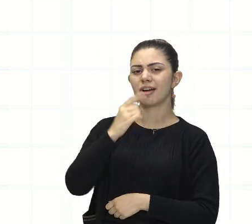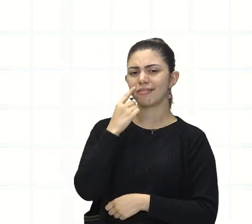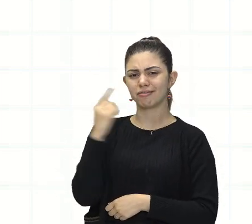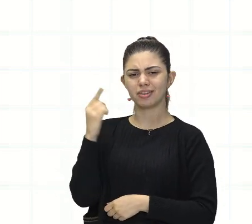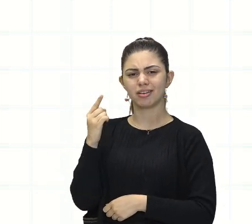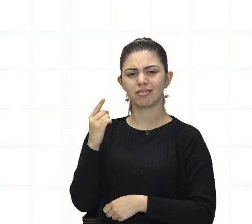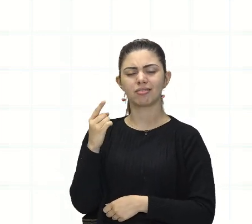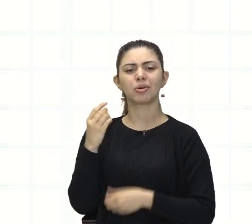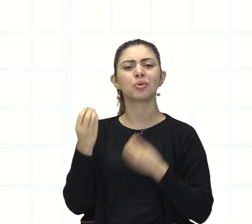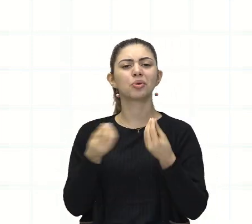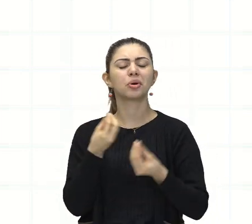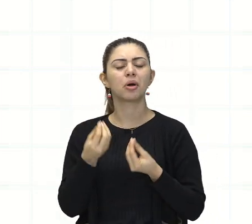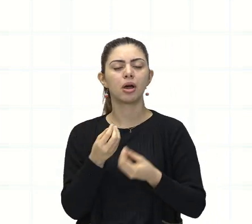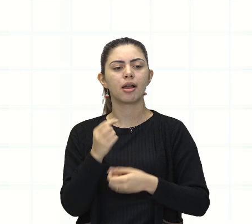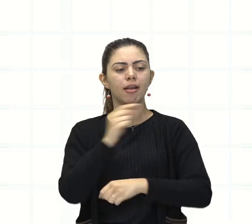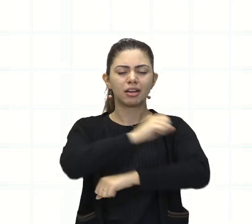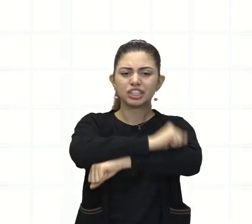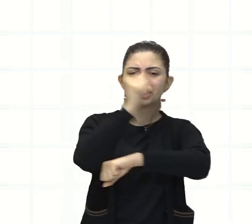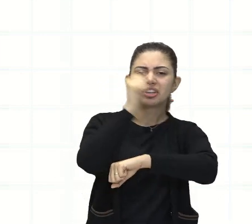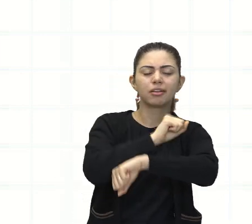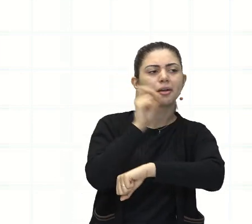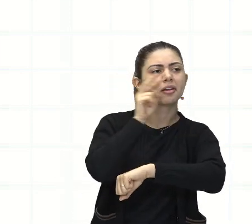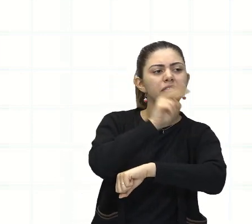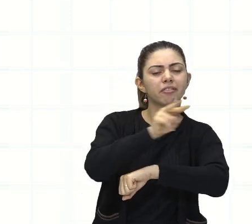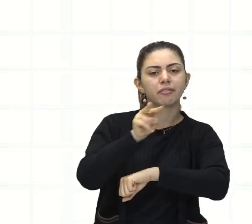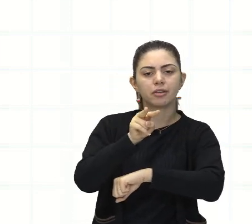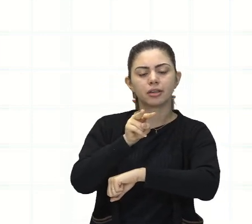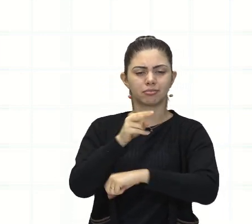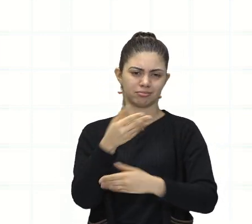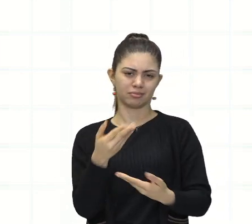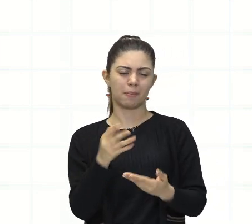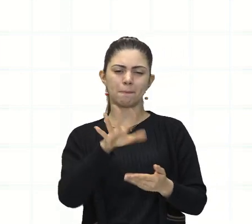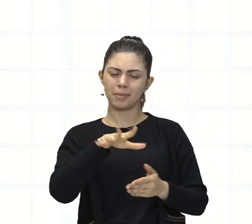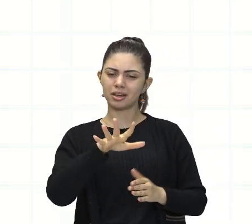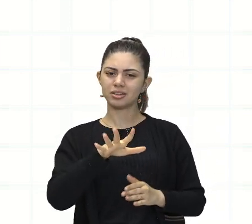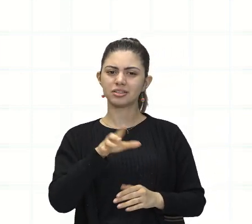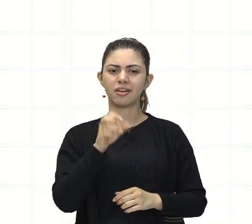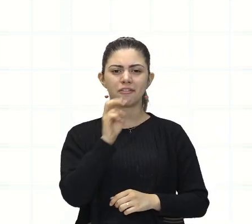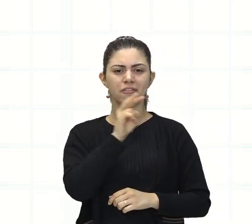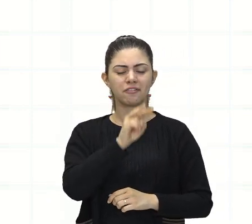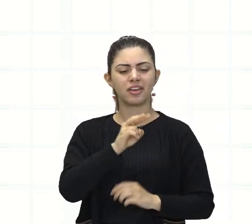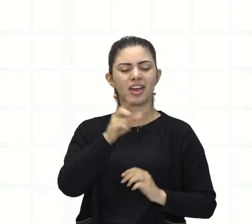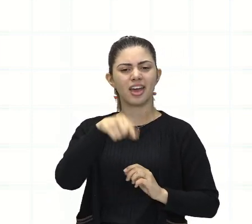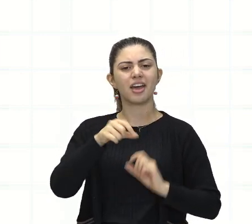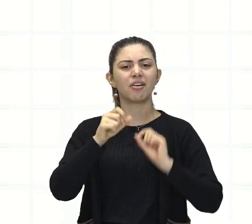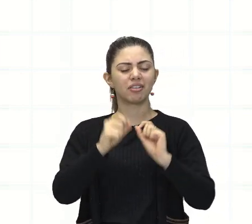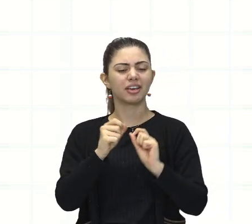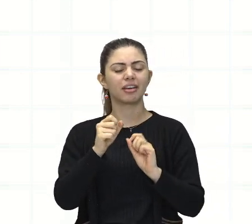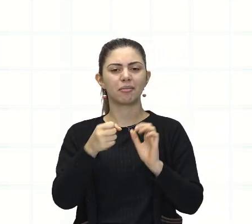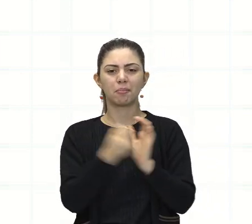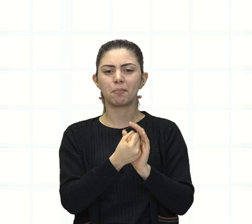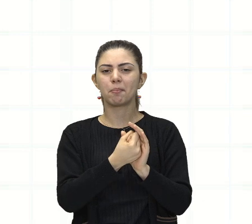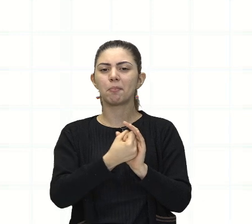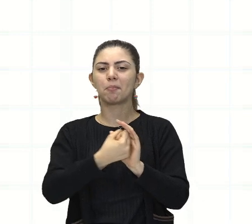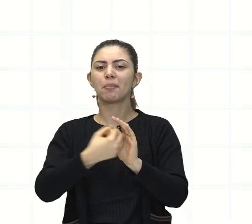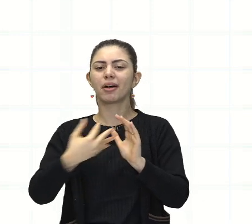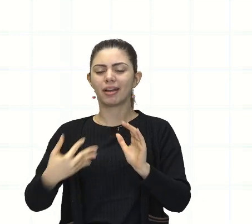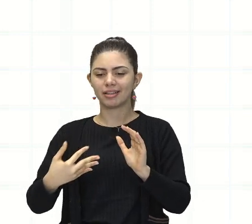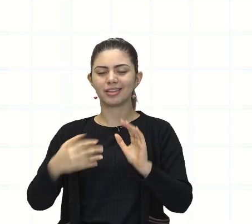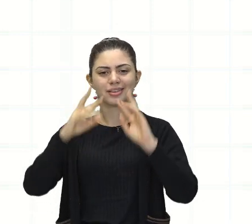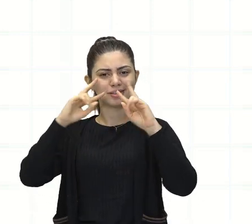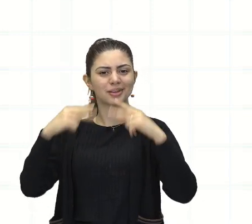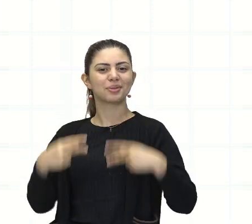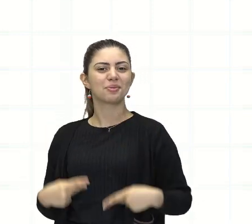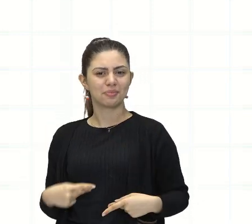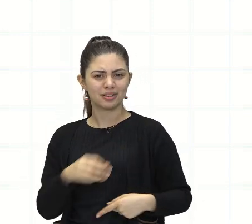contexto. Olhar é uma característica, uma ação própria de seres humanos,